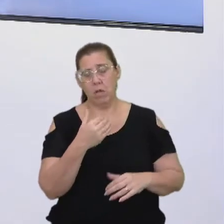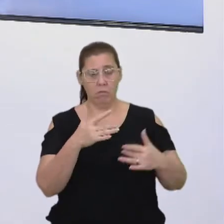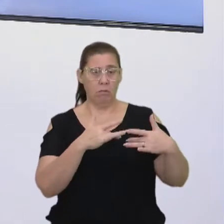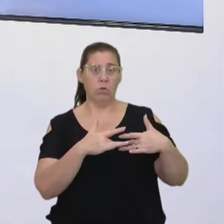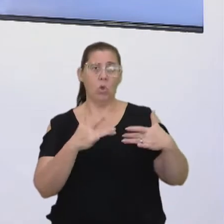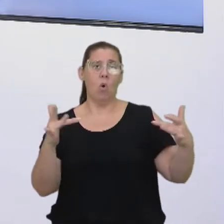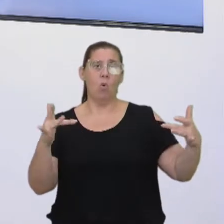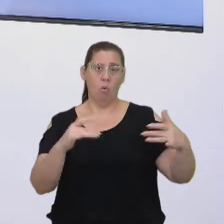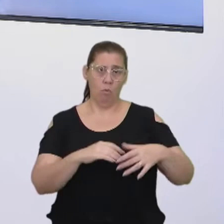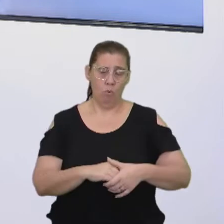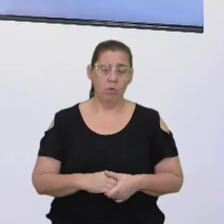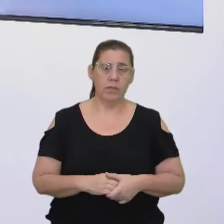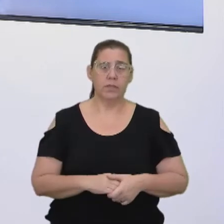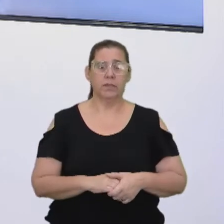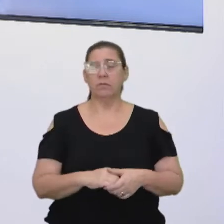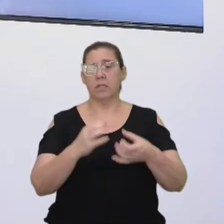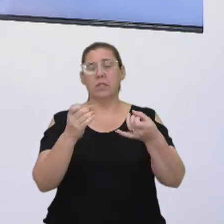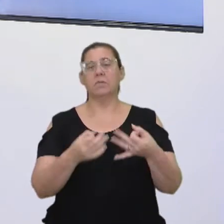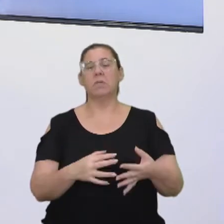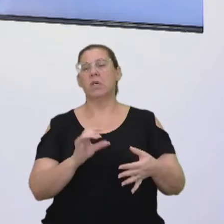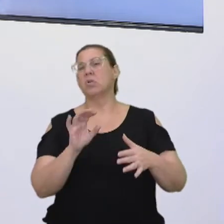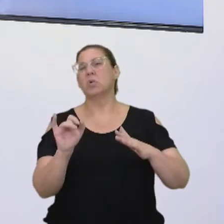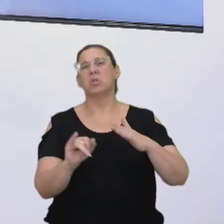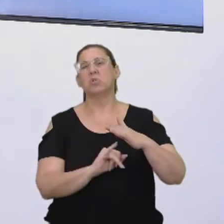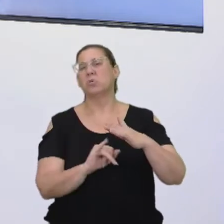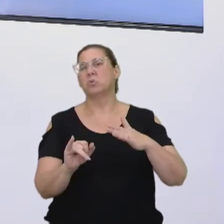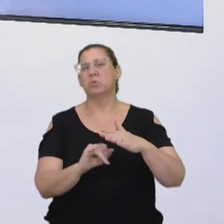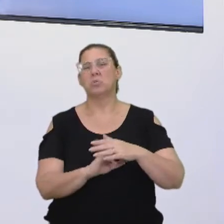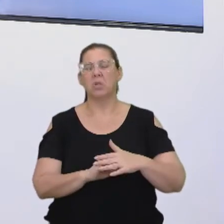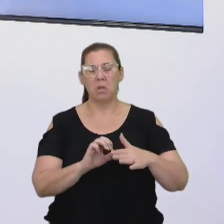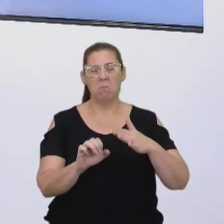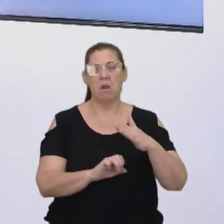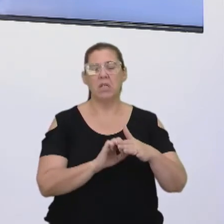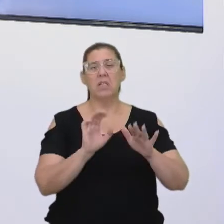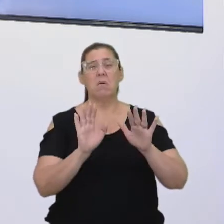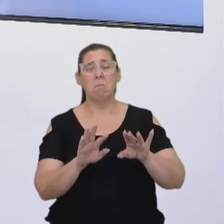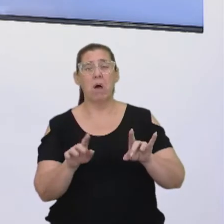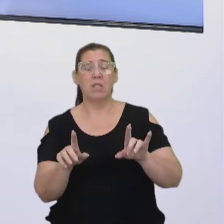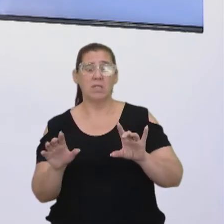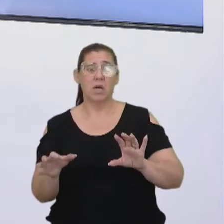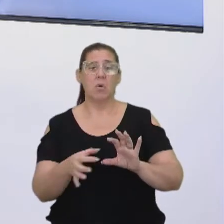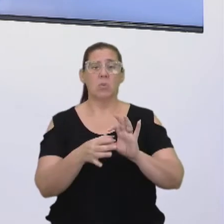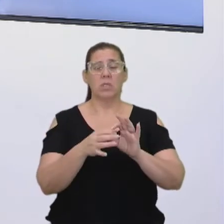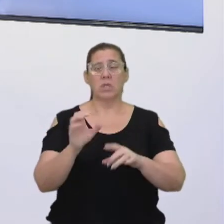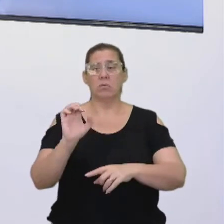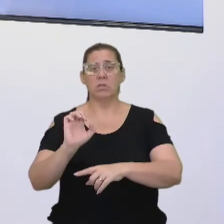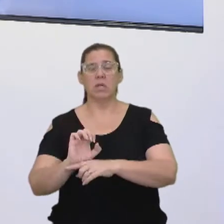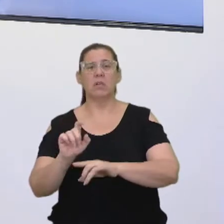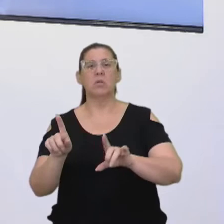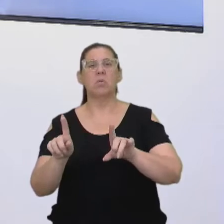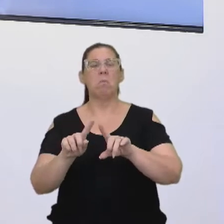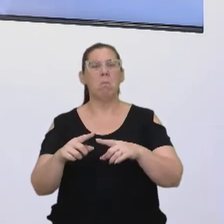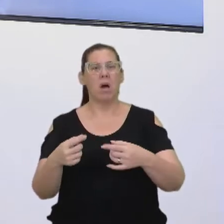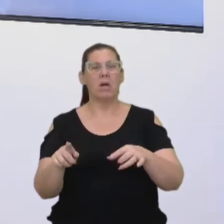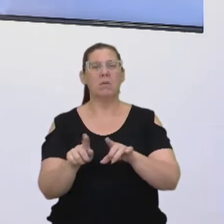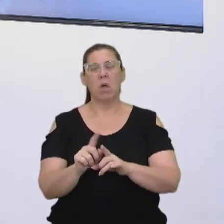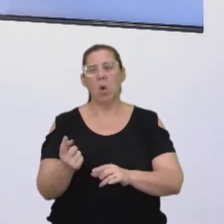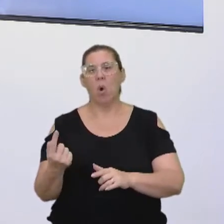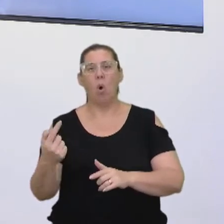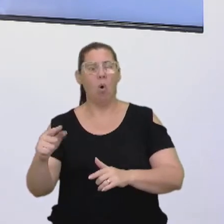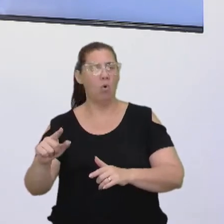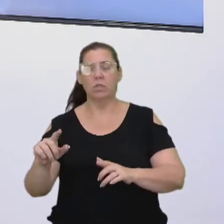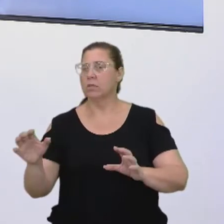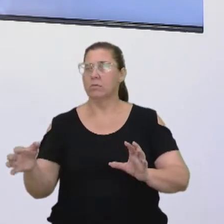a gente não está falando só de instituições, de empresas, enfim, que estão vinculadas ao Estado, mas também outras que não